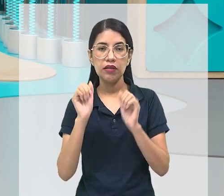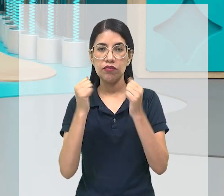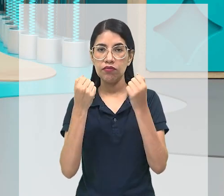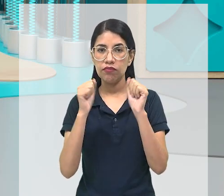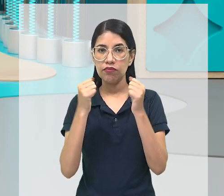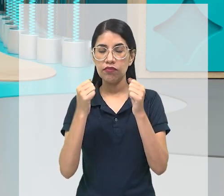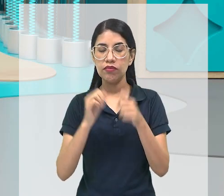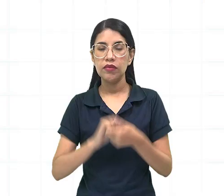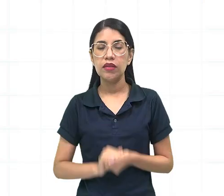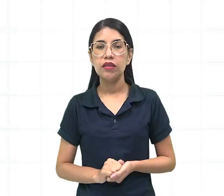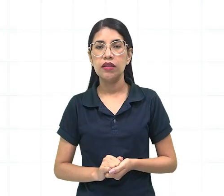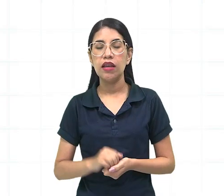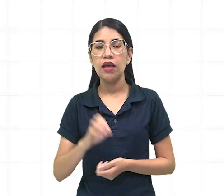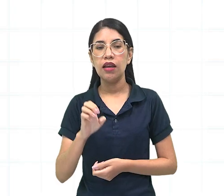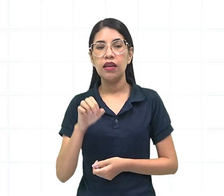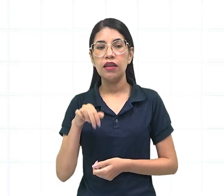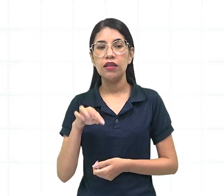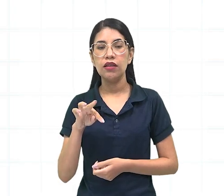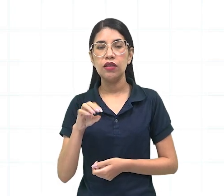a entorse.